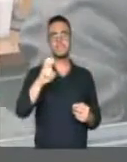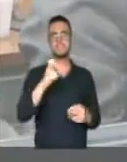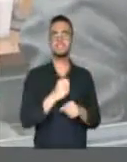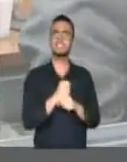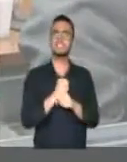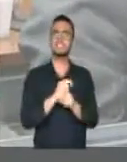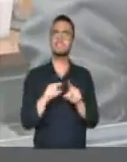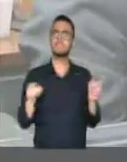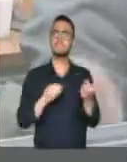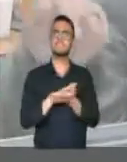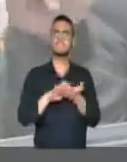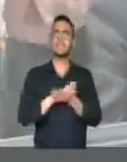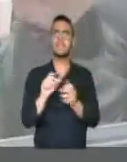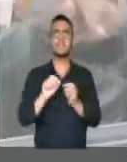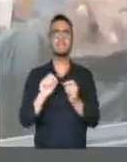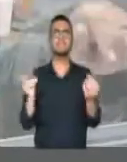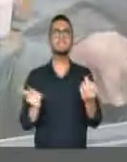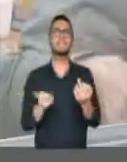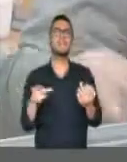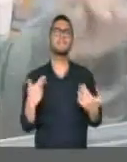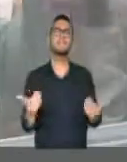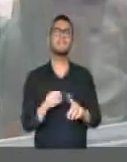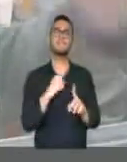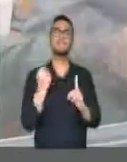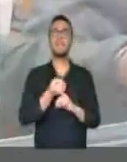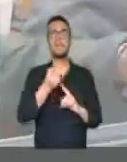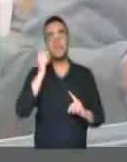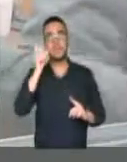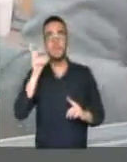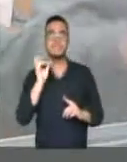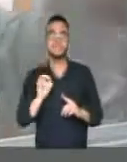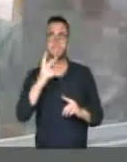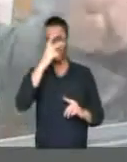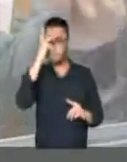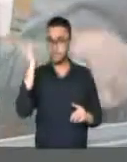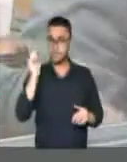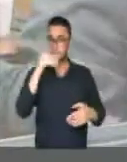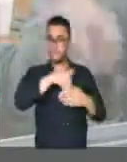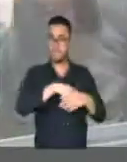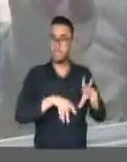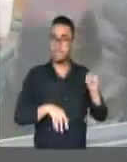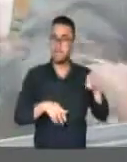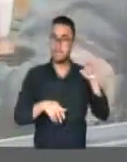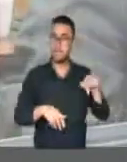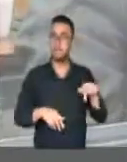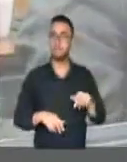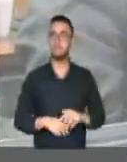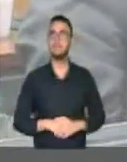Portanto, a sociedade está de olho. E quem não der um sim aqui, vai receber